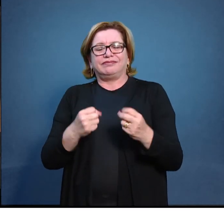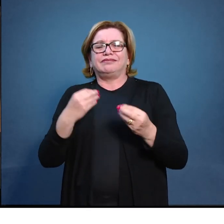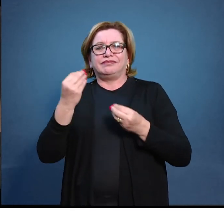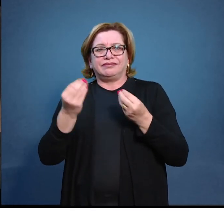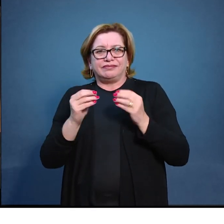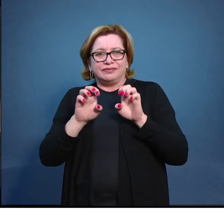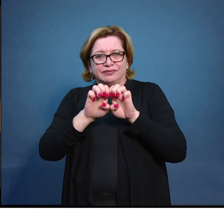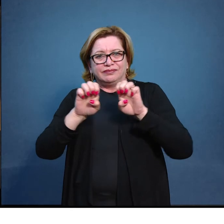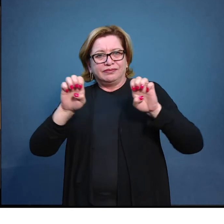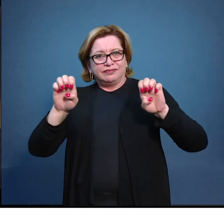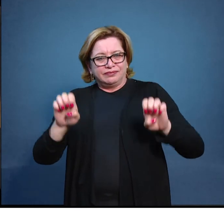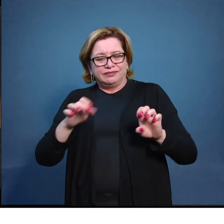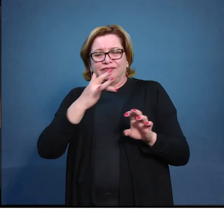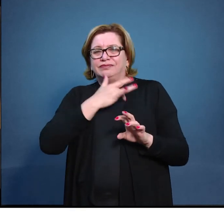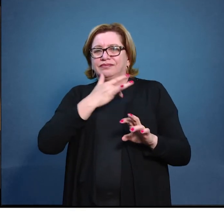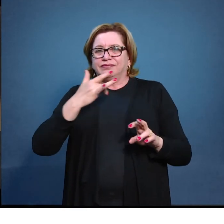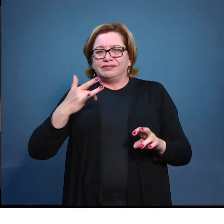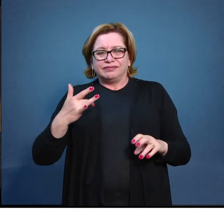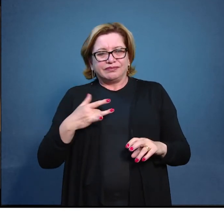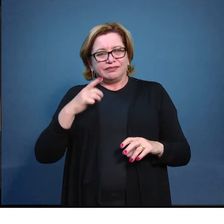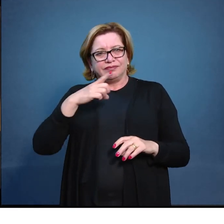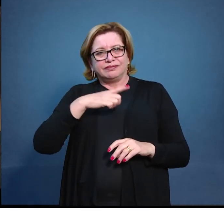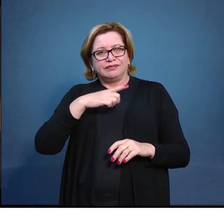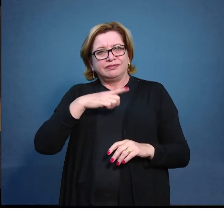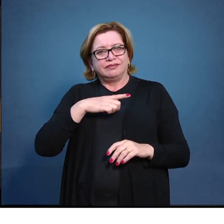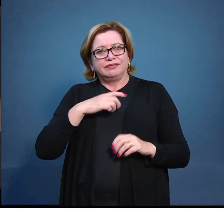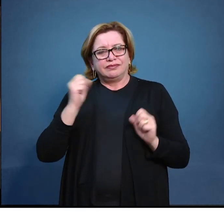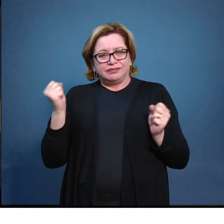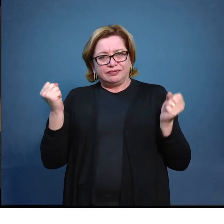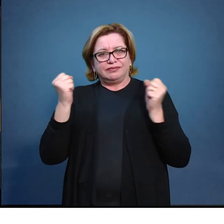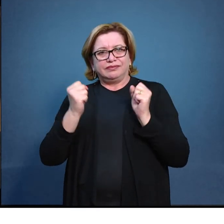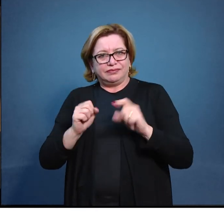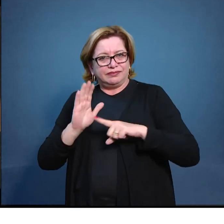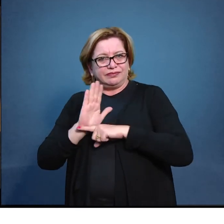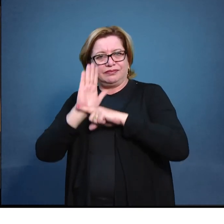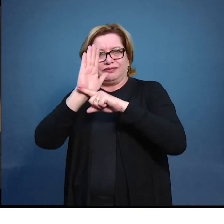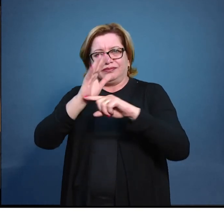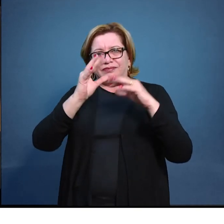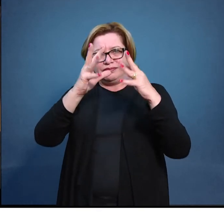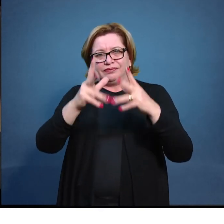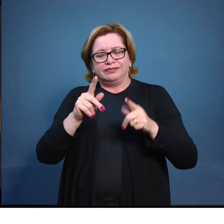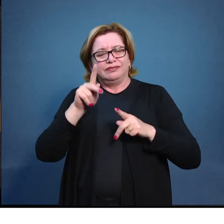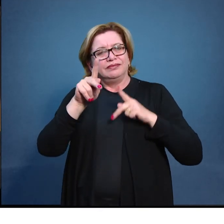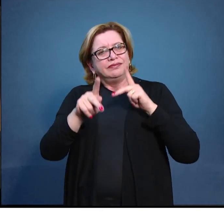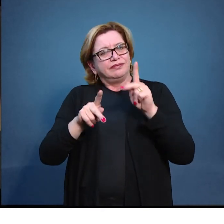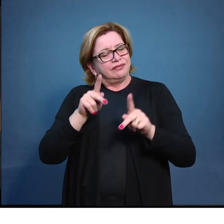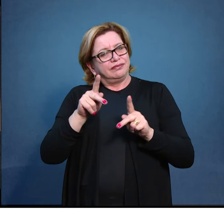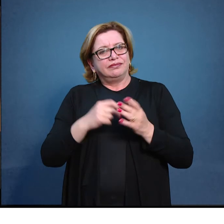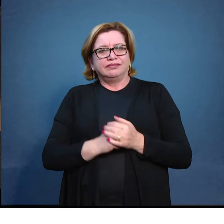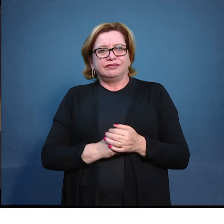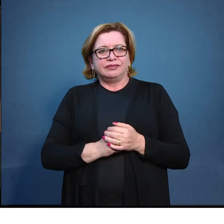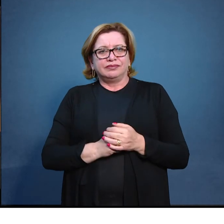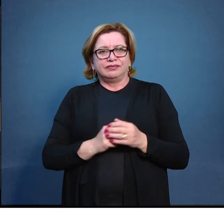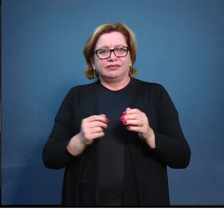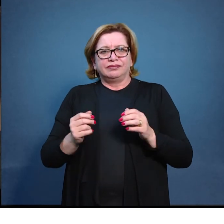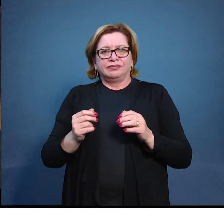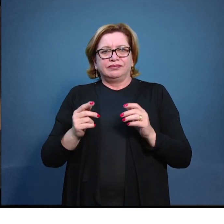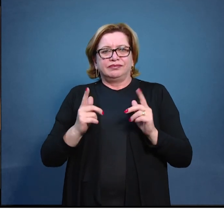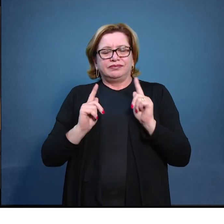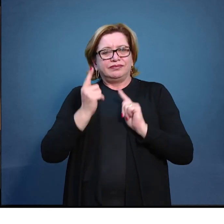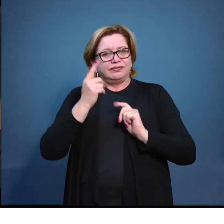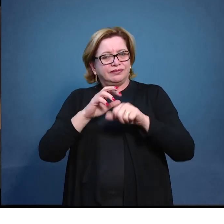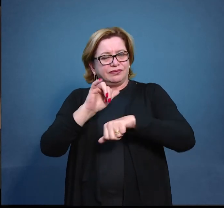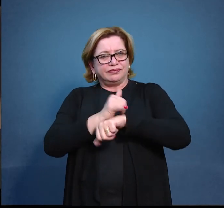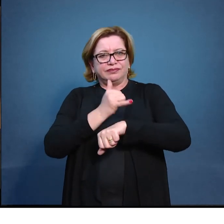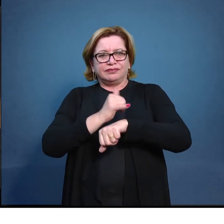a estrutura de saúde que você dispõe possa atender a toda a população. Então, a gestão estratégica